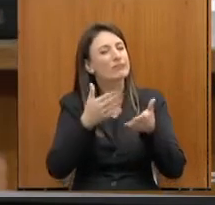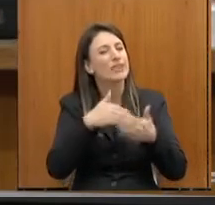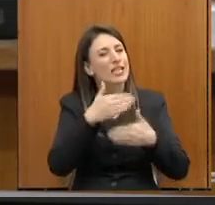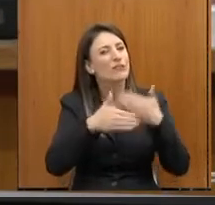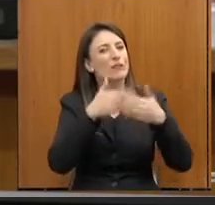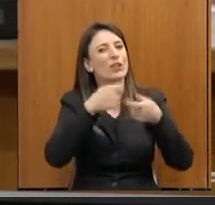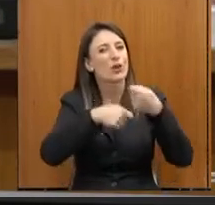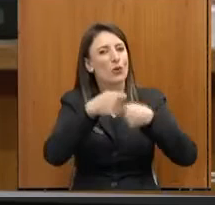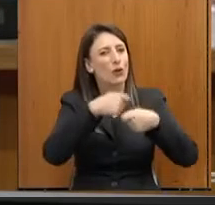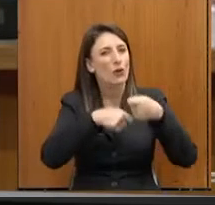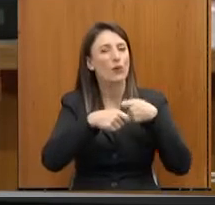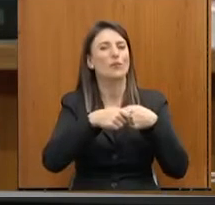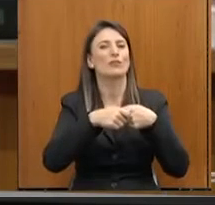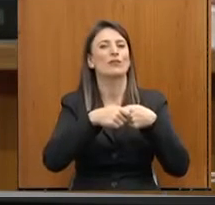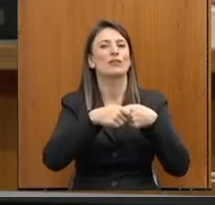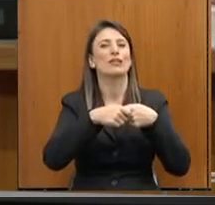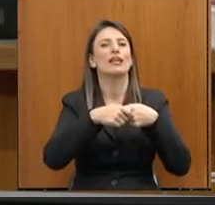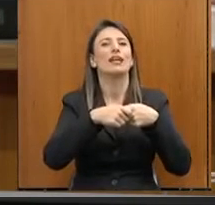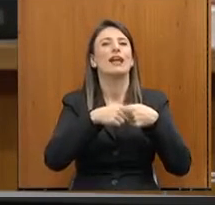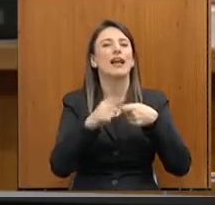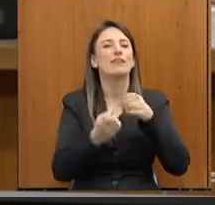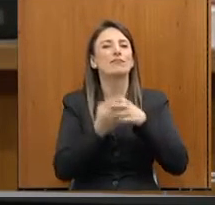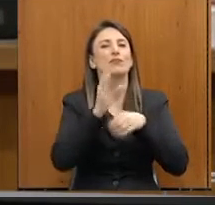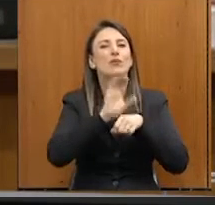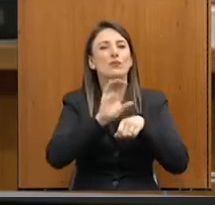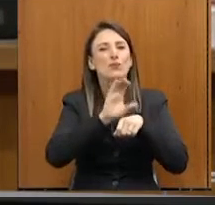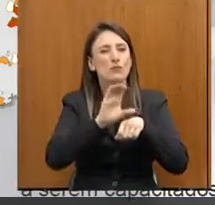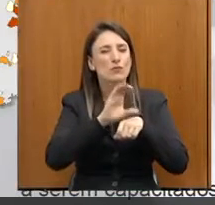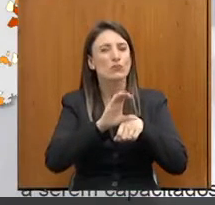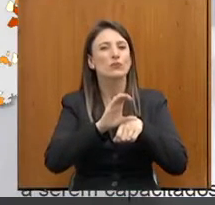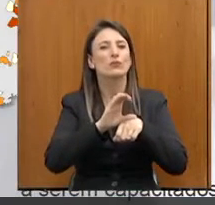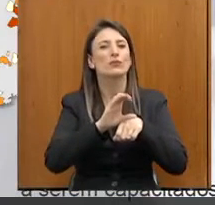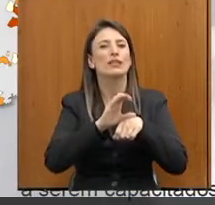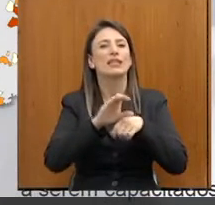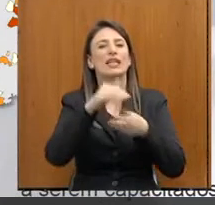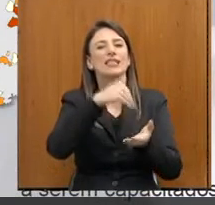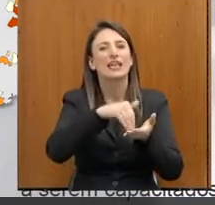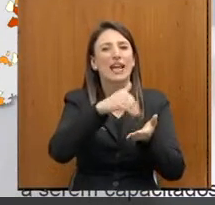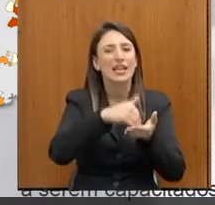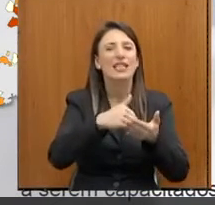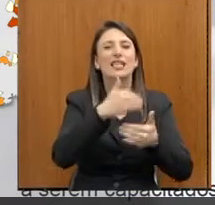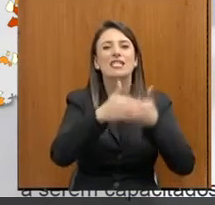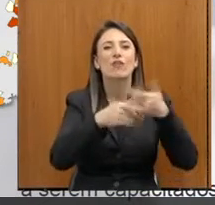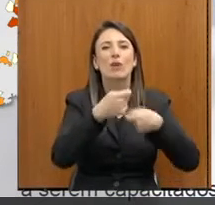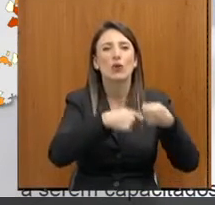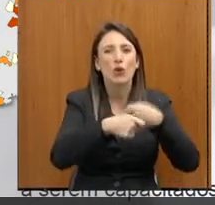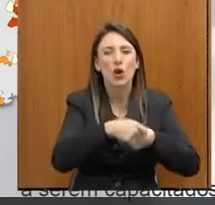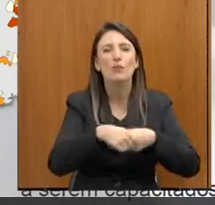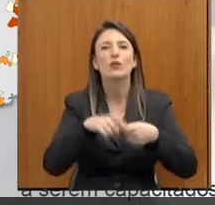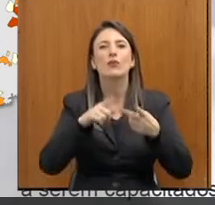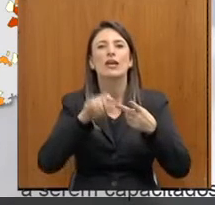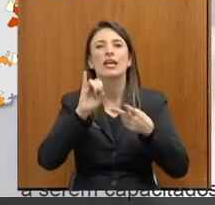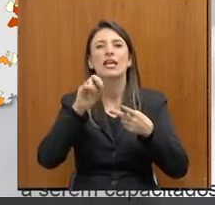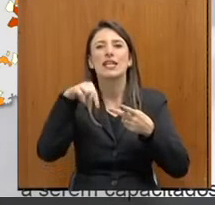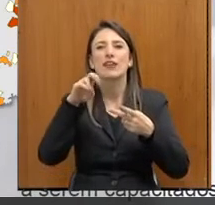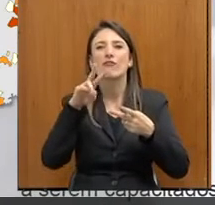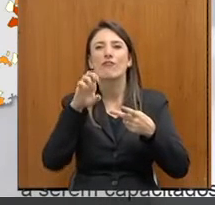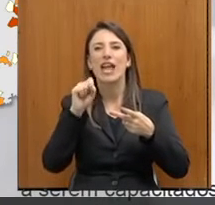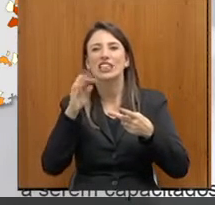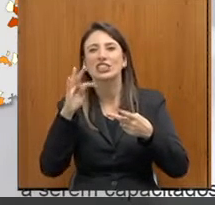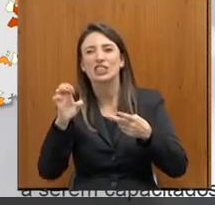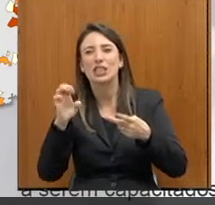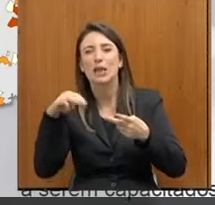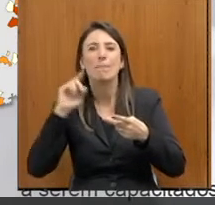curso um curso muito exitoso que é a secretaria seu econômico a investe em Minas e afundar